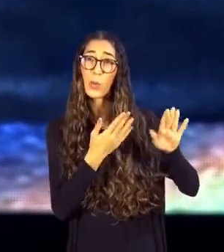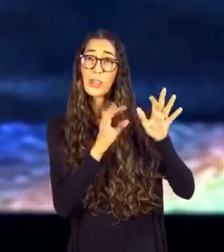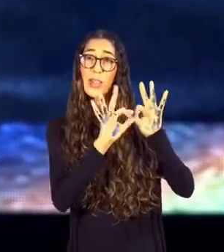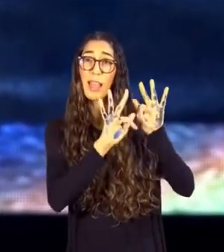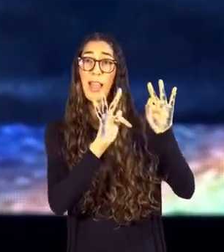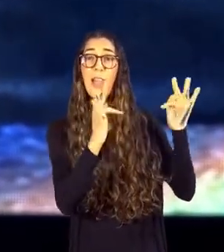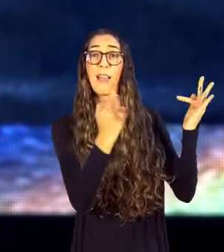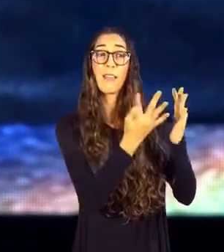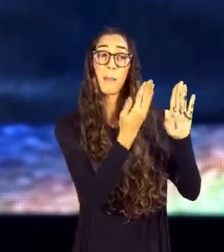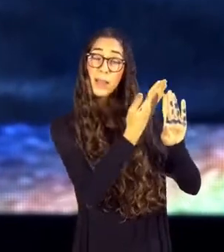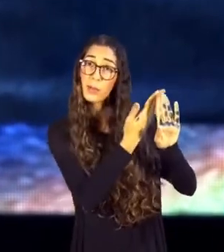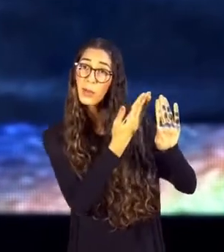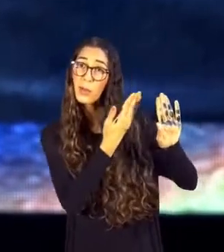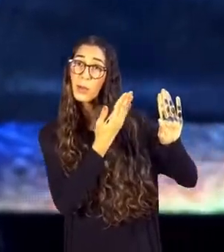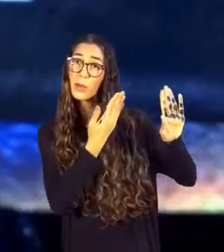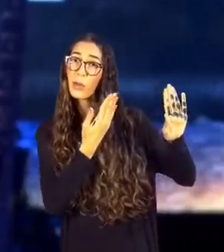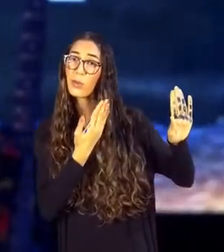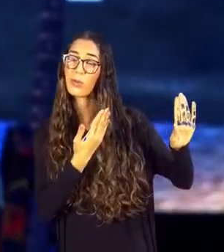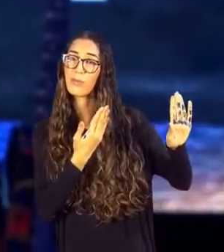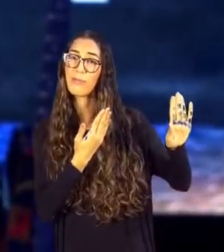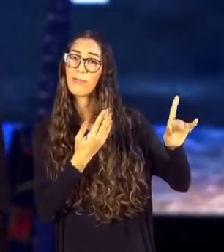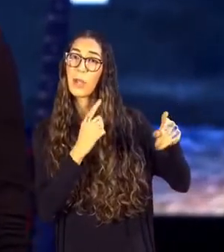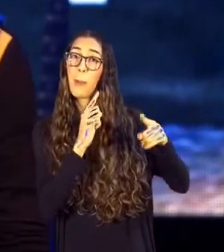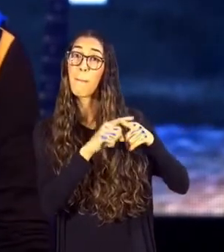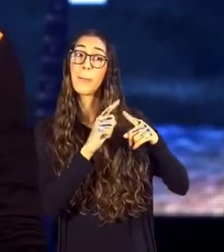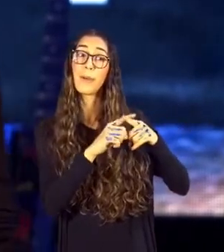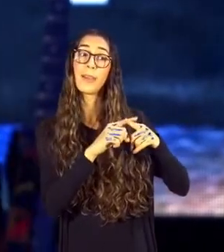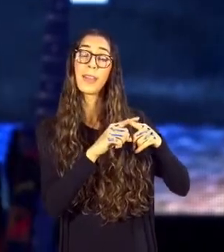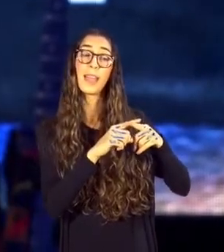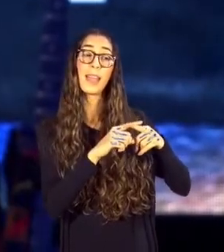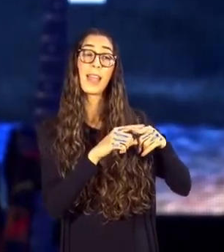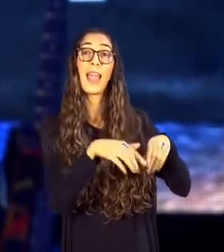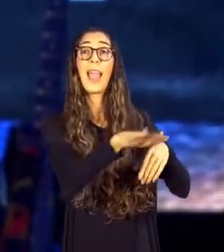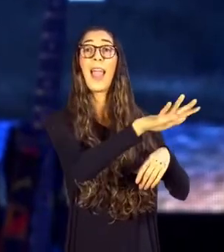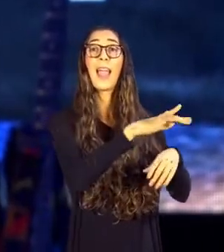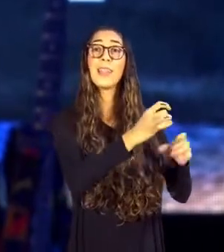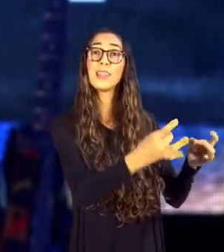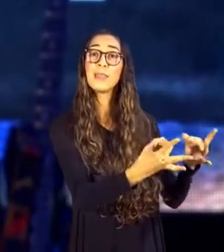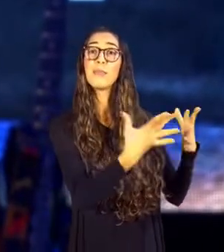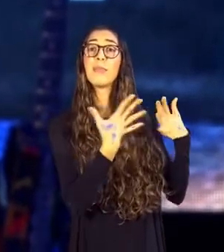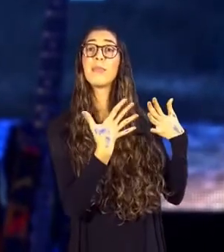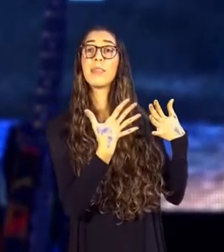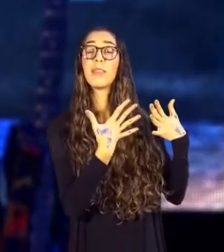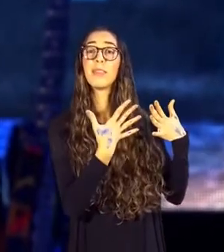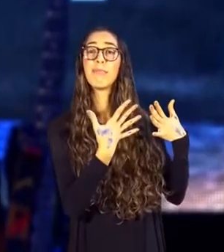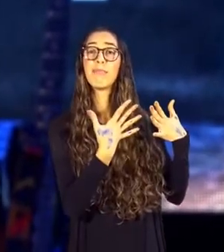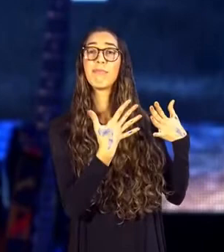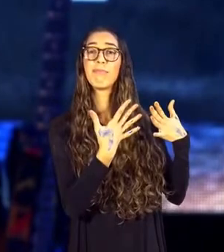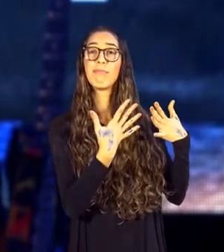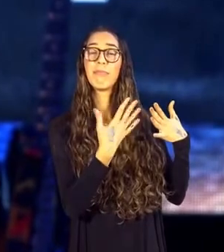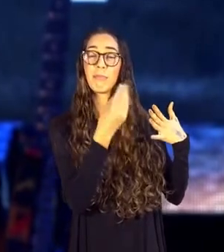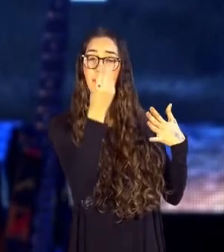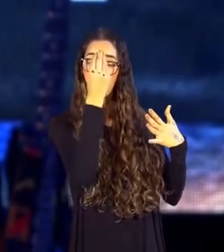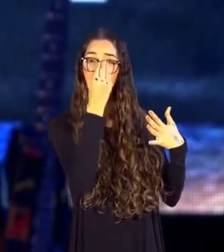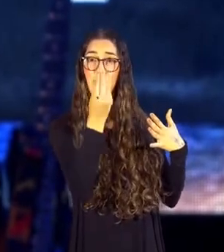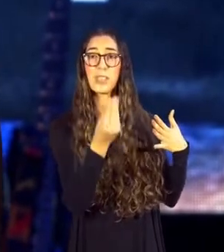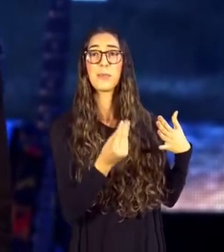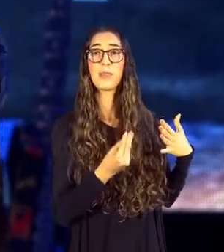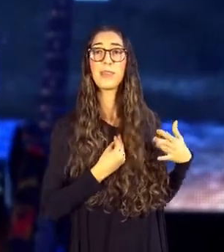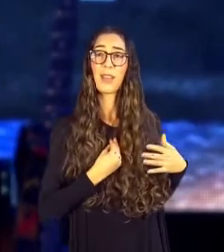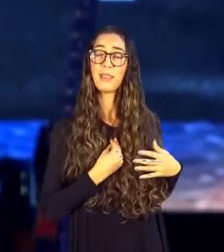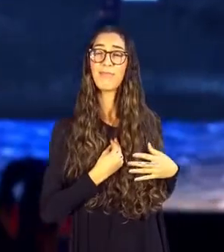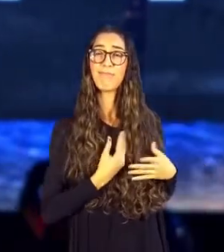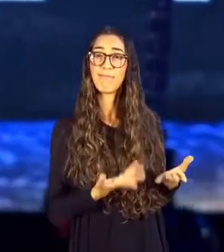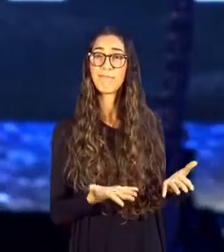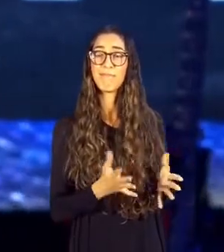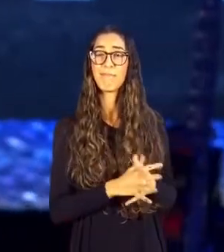Se um telefone toca, eu já penso errado. Ih, alguma coisa aconteceu, alguma coisa deu errado. Tal